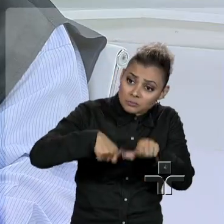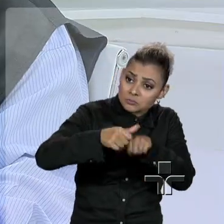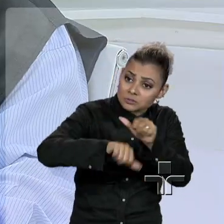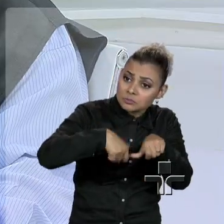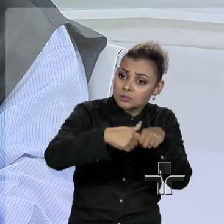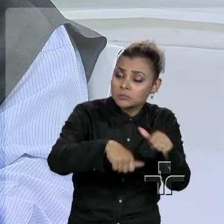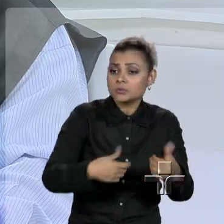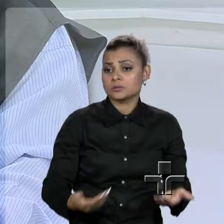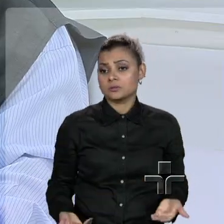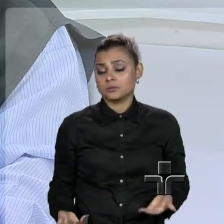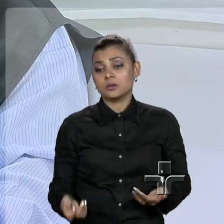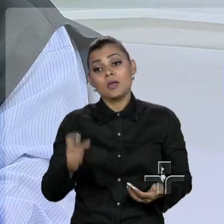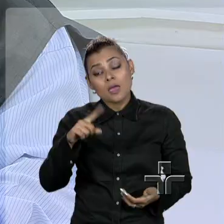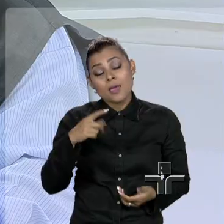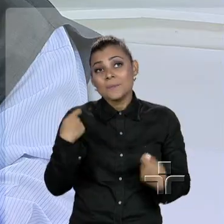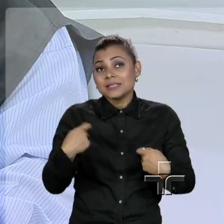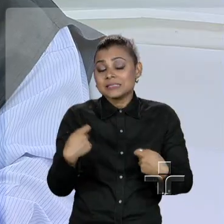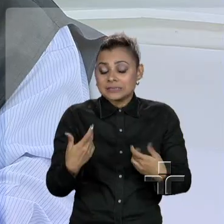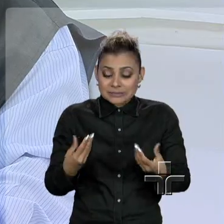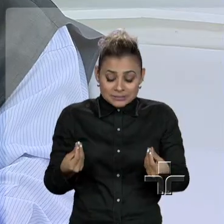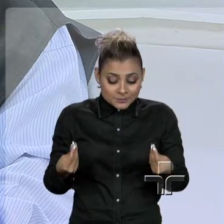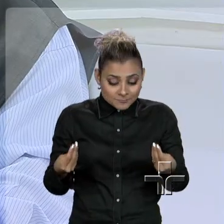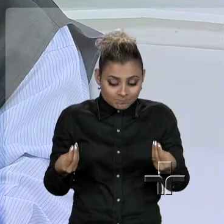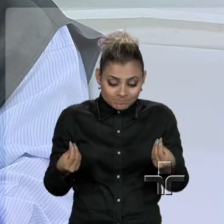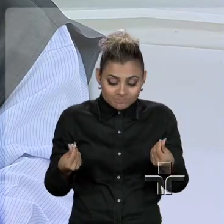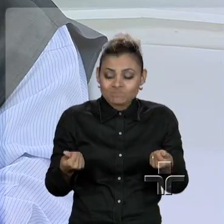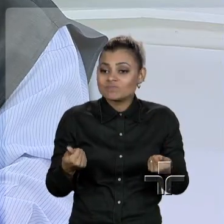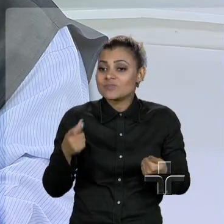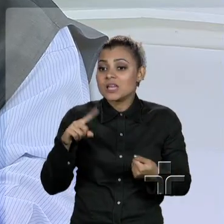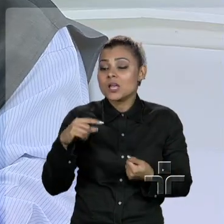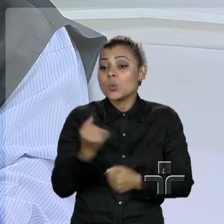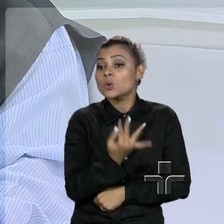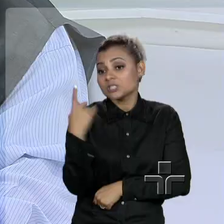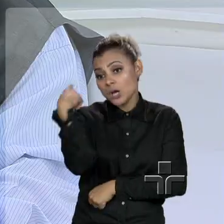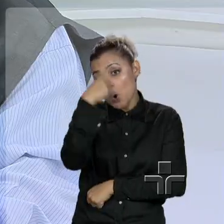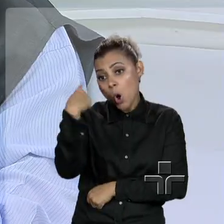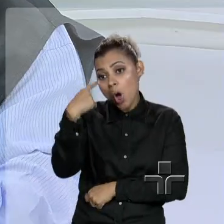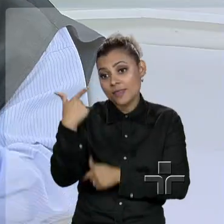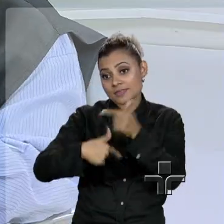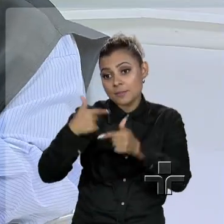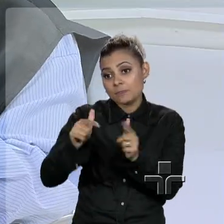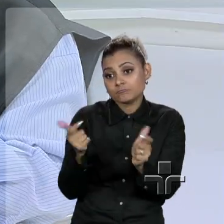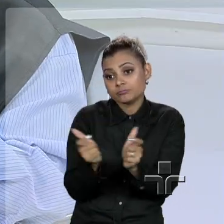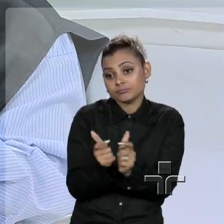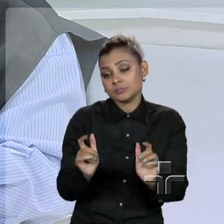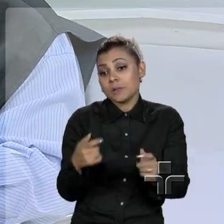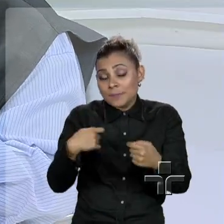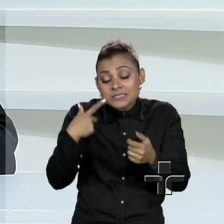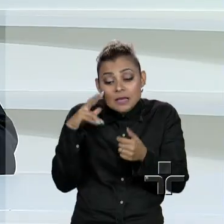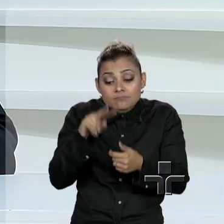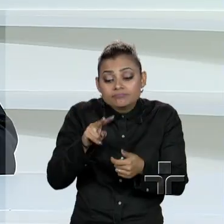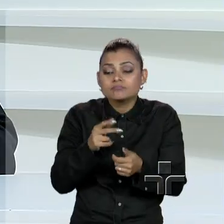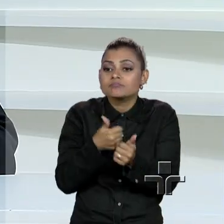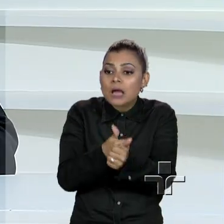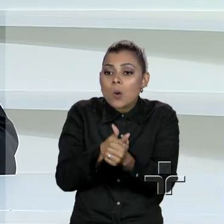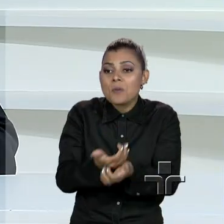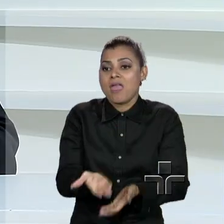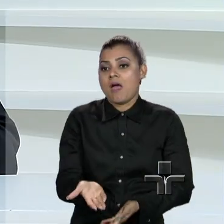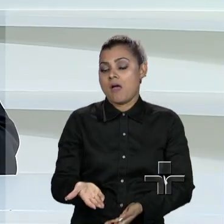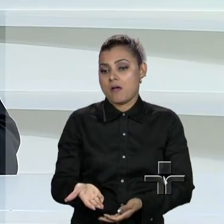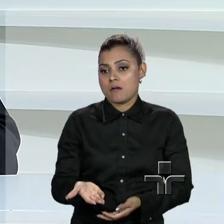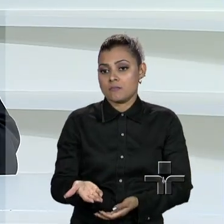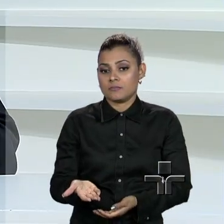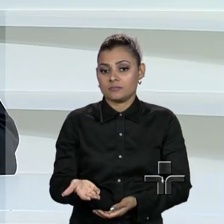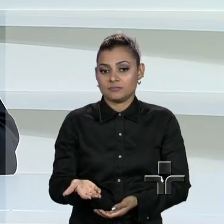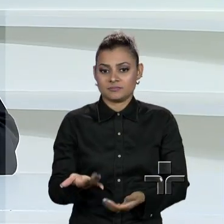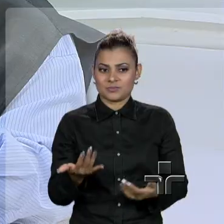é uma coisa que teria que ser acompanhada por uma redução das horas de trabalho. É um processo... Marxismo cultural, hein, ministro? Não,